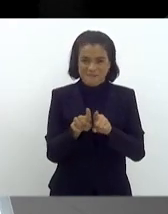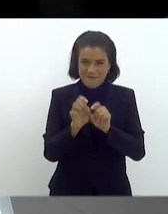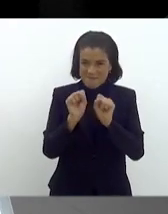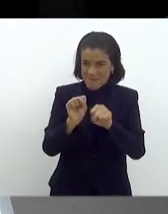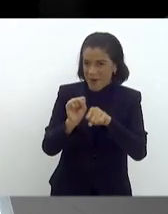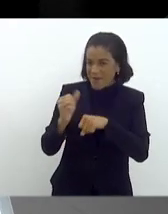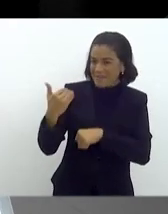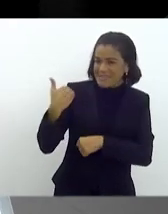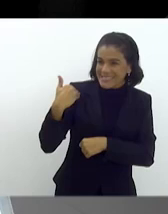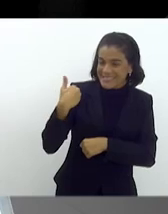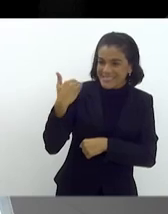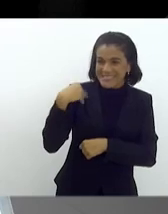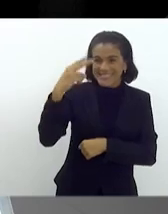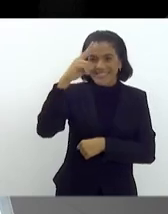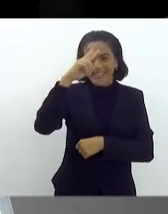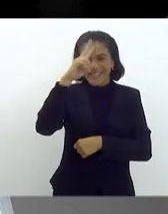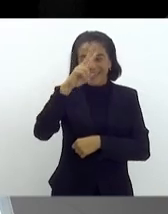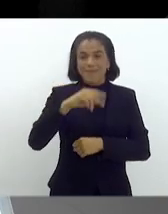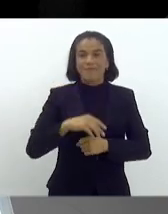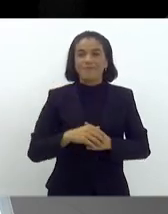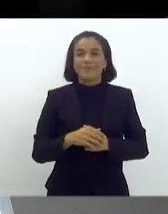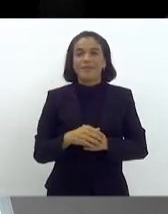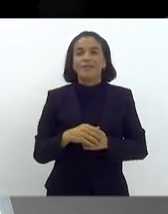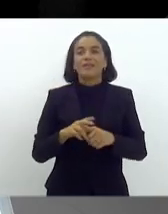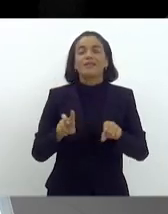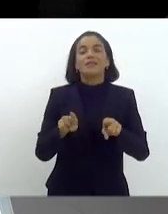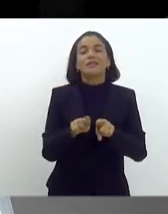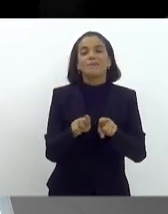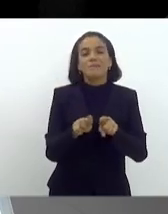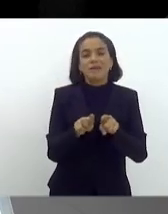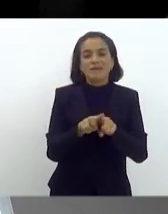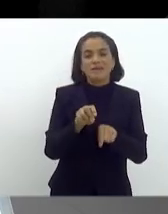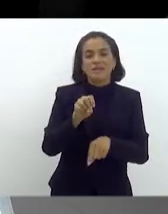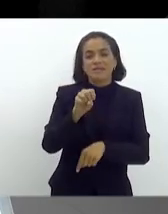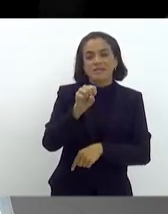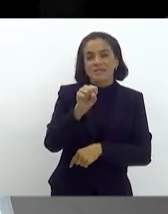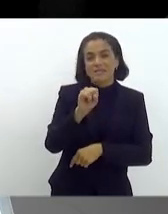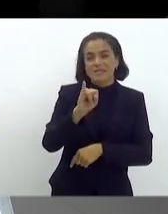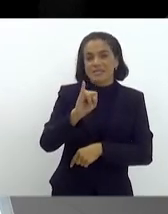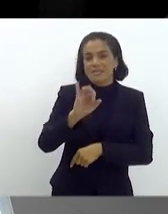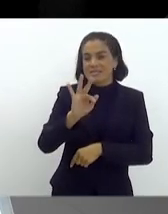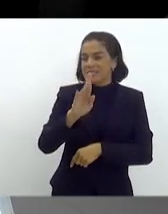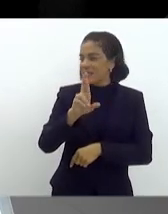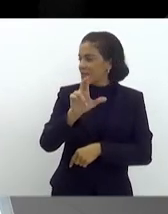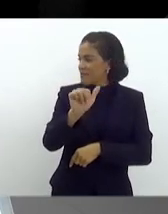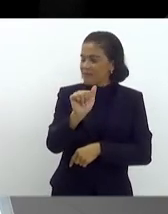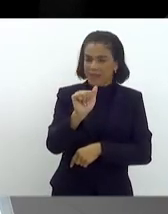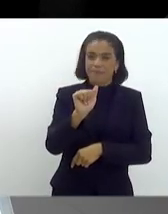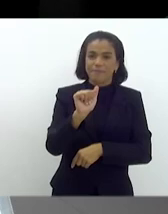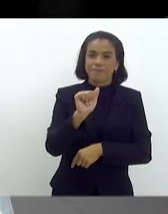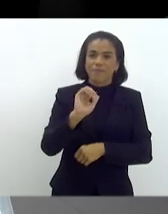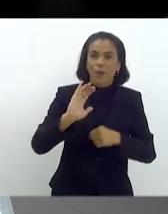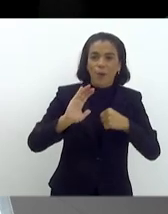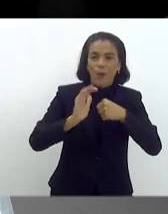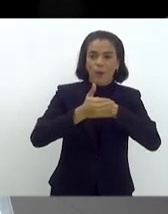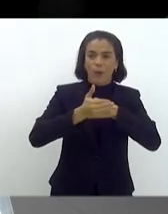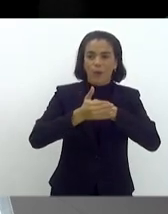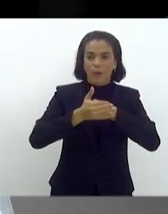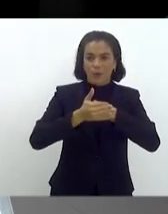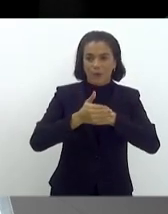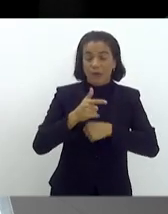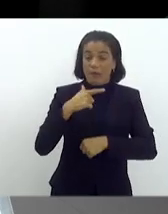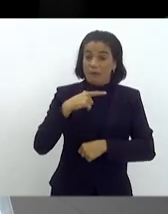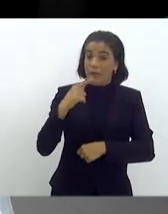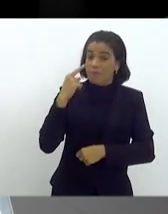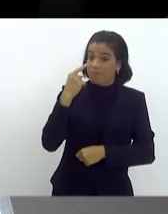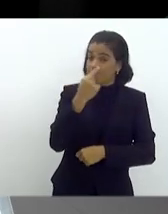me lembrar de algum aspecto né foi mencionada a questão da cifra né da cifra curta a questão da cifraculta E aí entra um